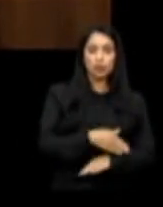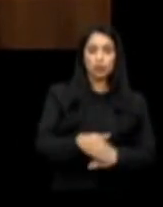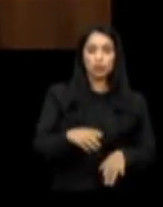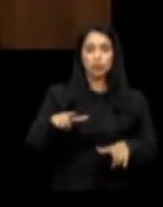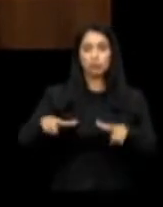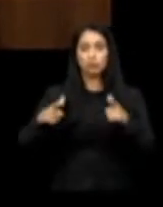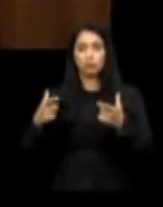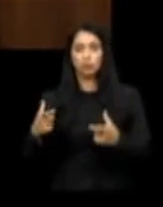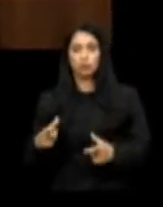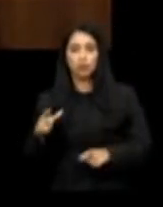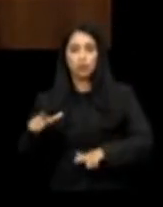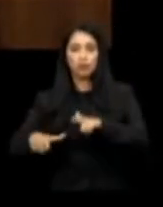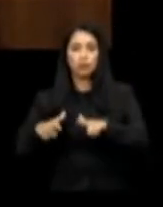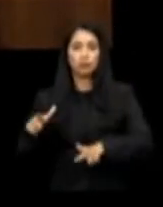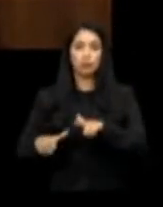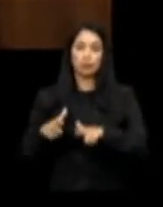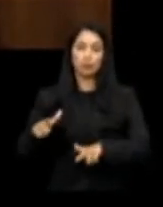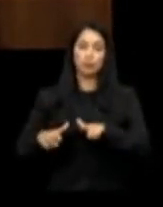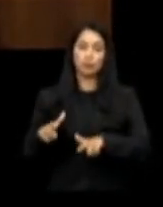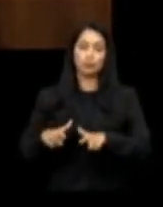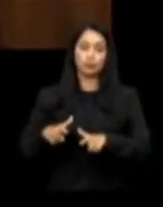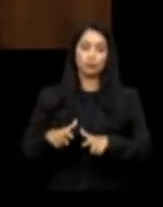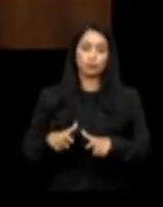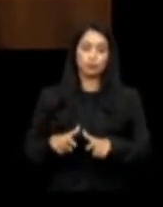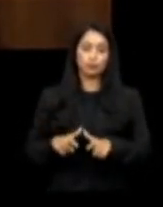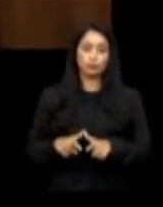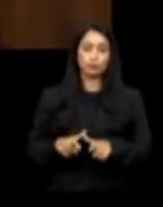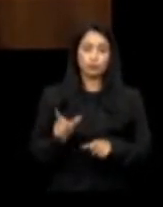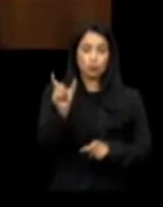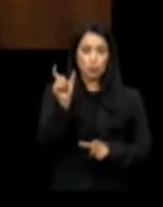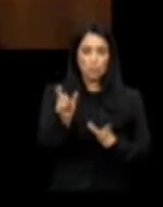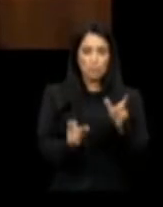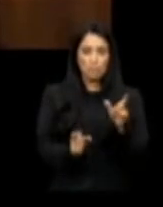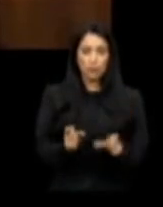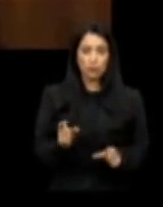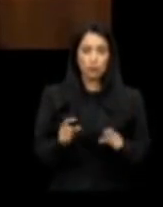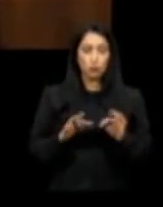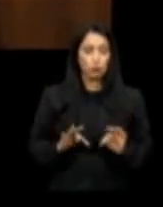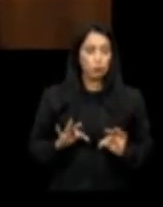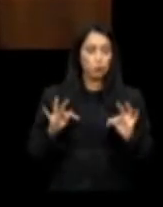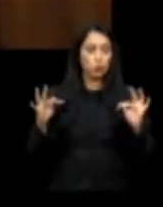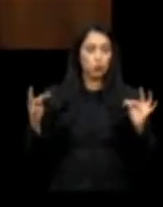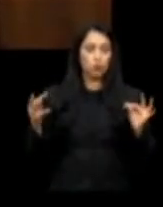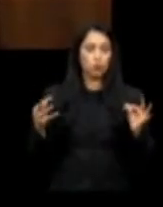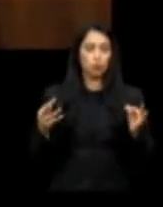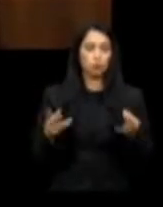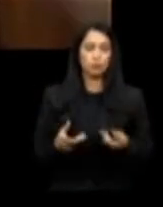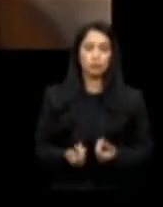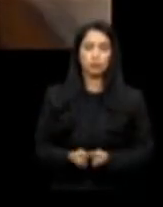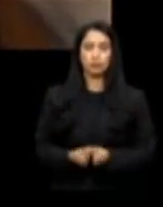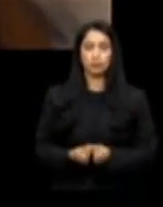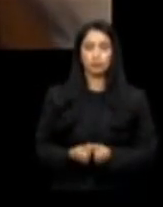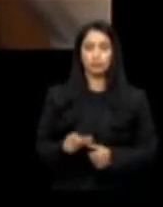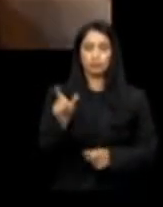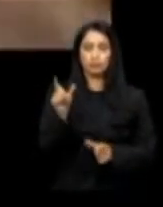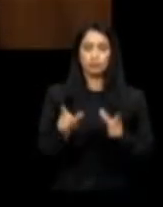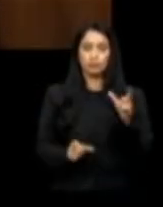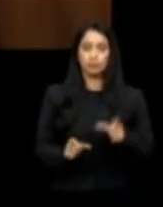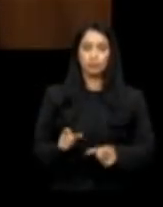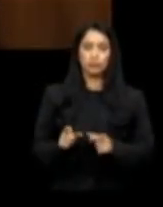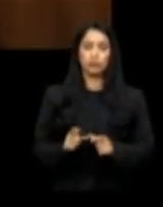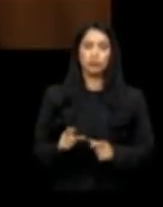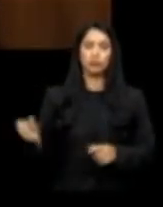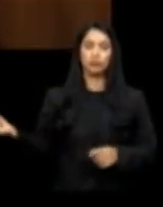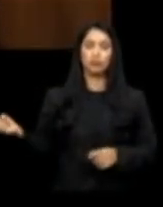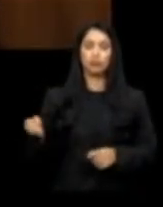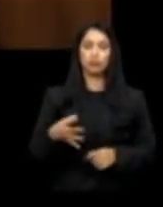cidadãos serem processadas de modo a se formar um perfil completo da personalidade. Essa